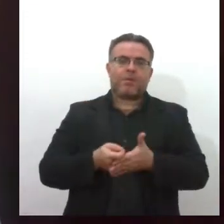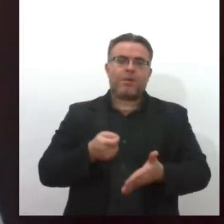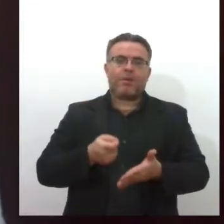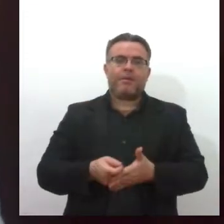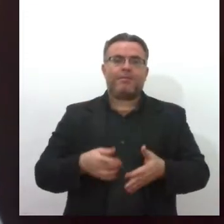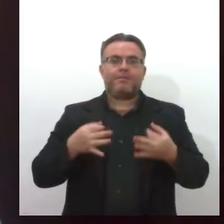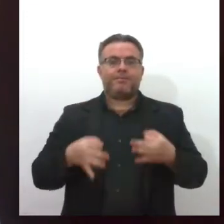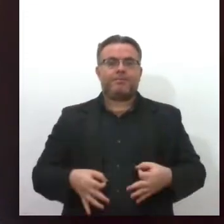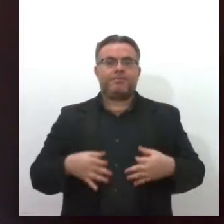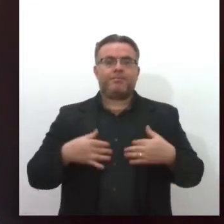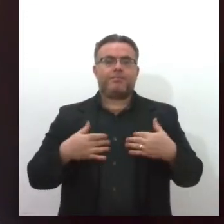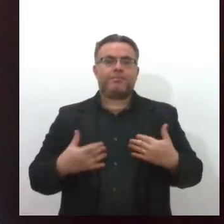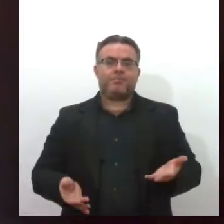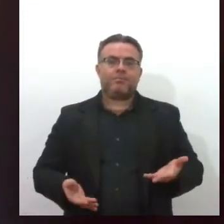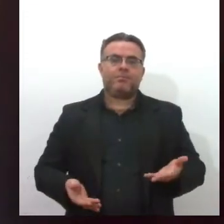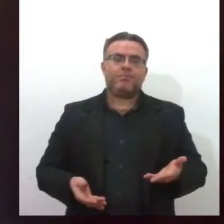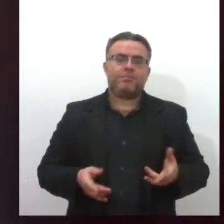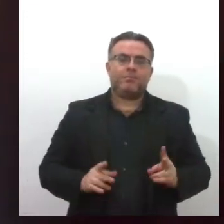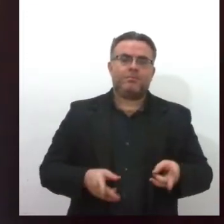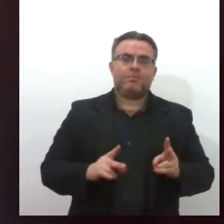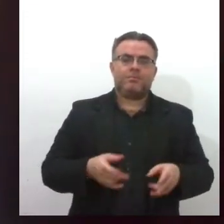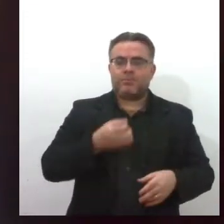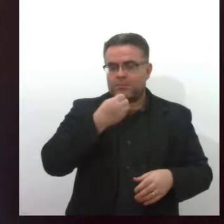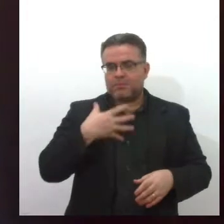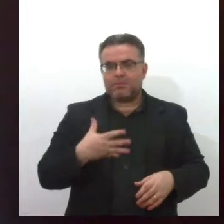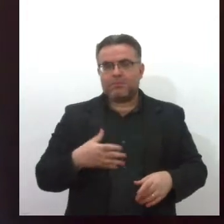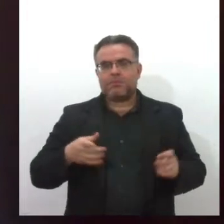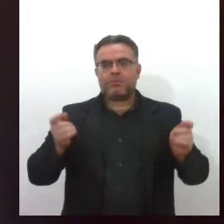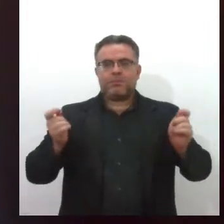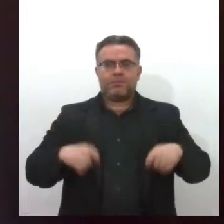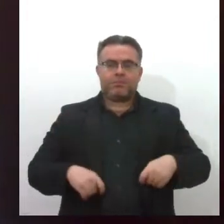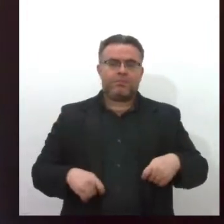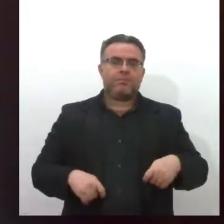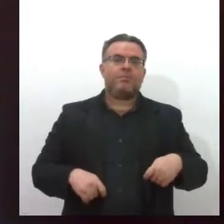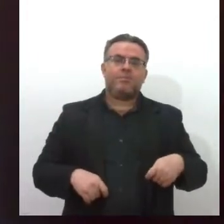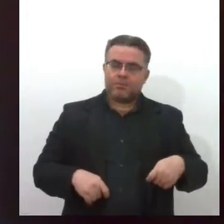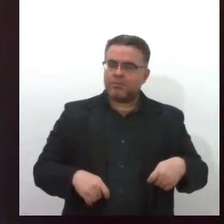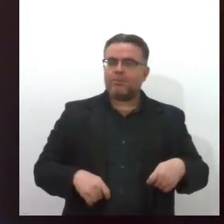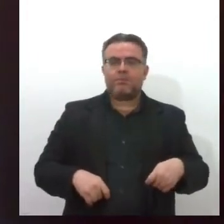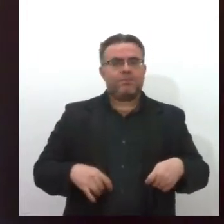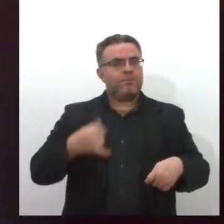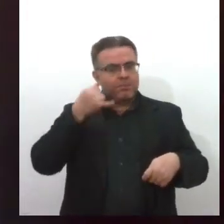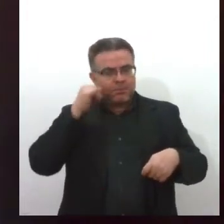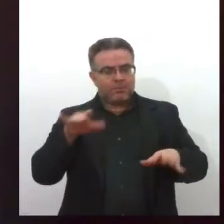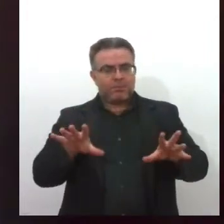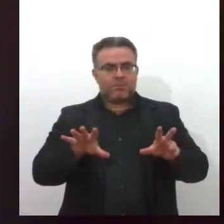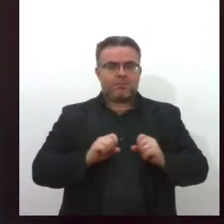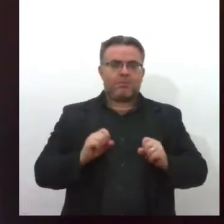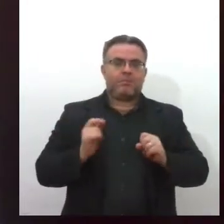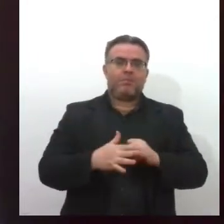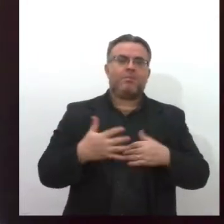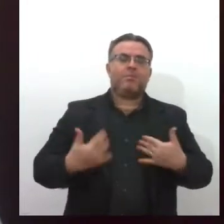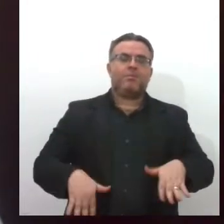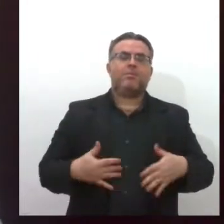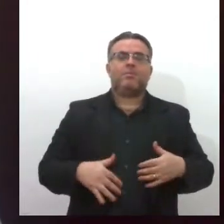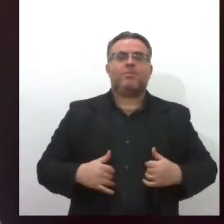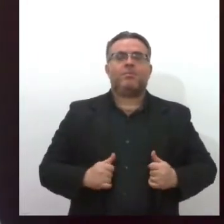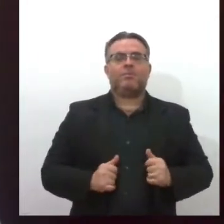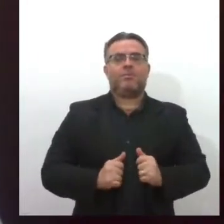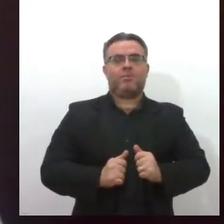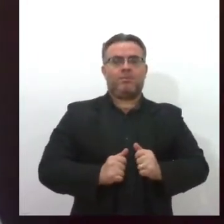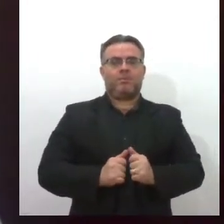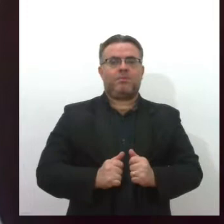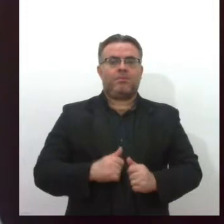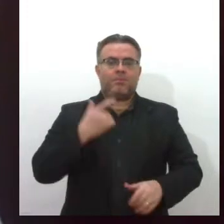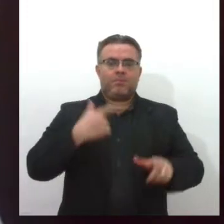boca, ela ainda é um mecanismo muito eficaz para frear, para reduzir a transmissão, não só do novo